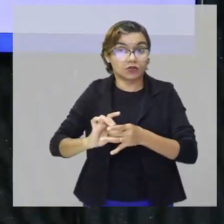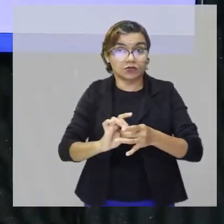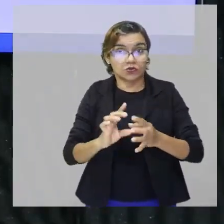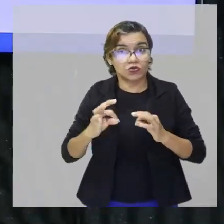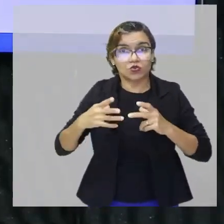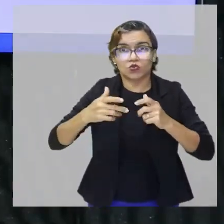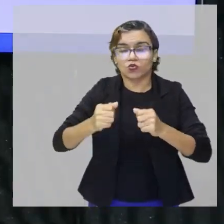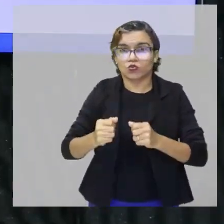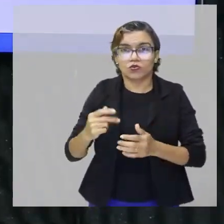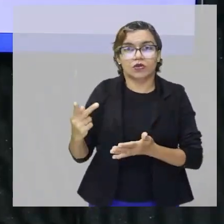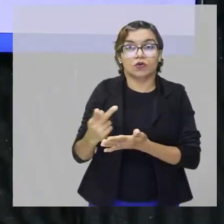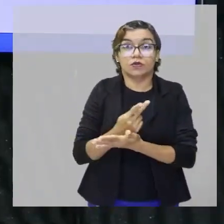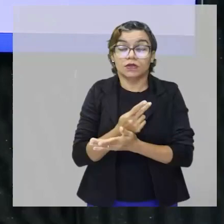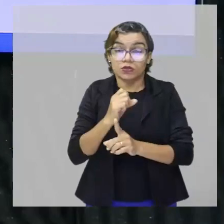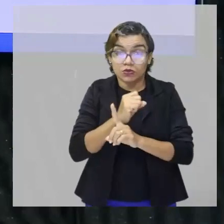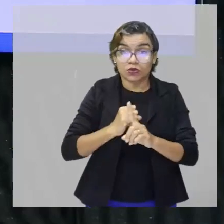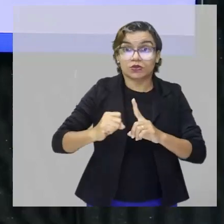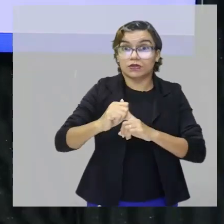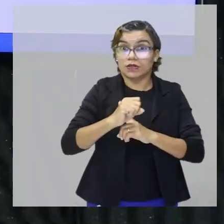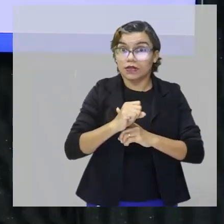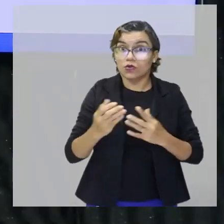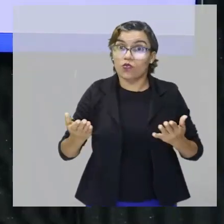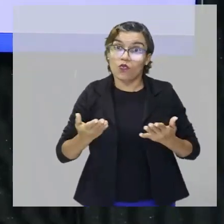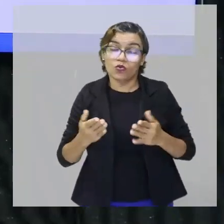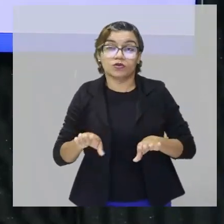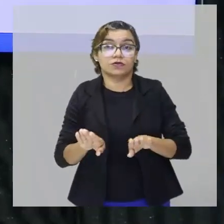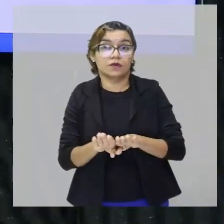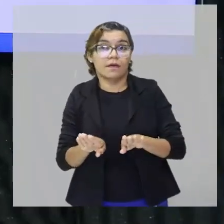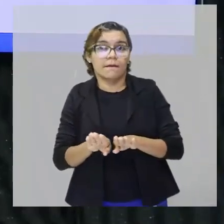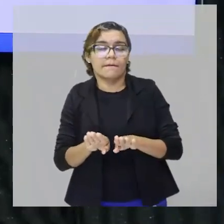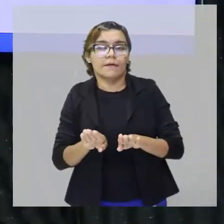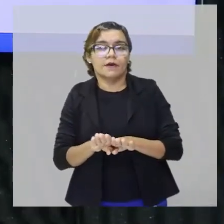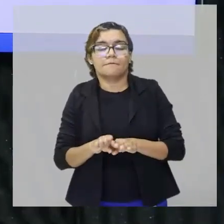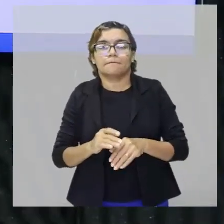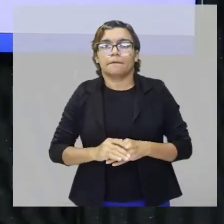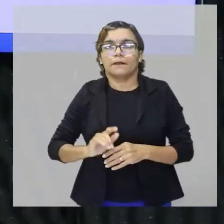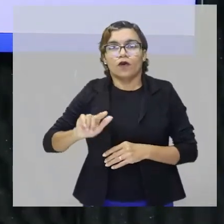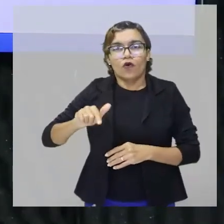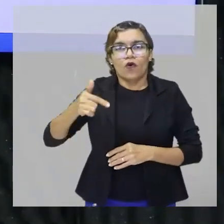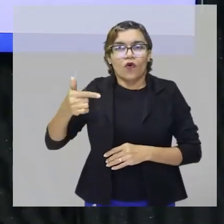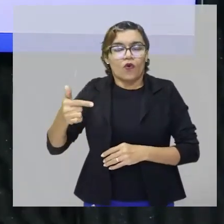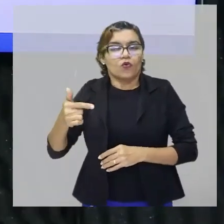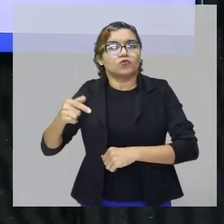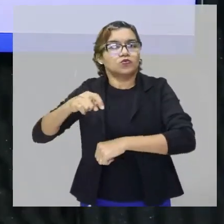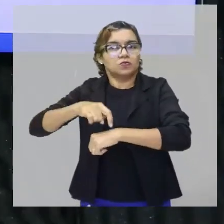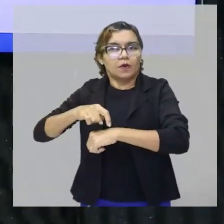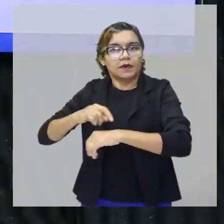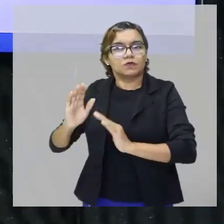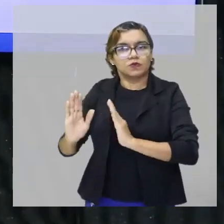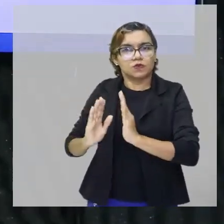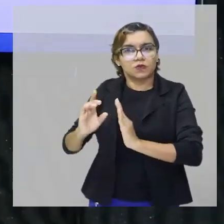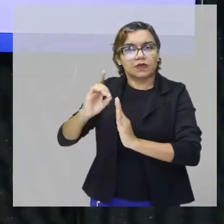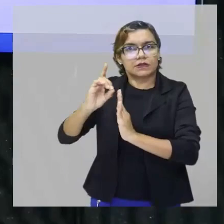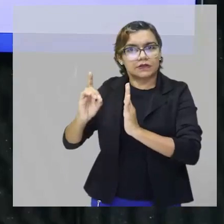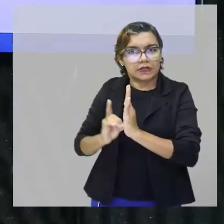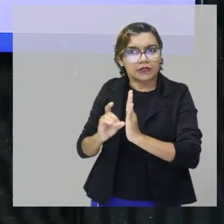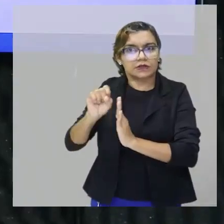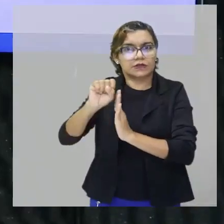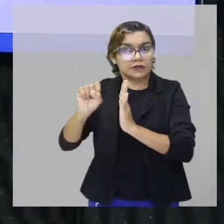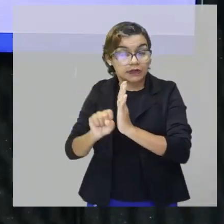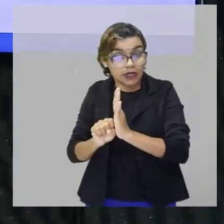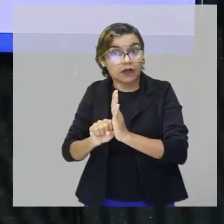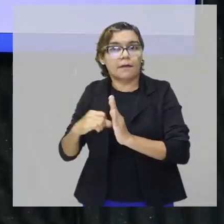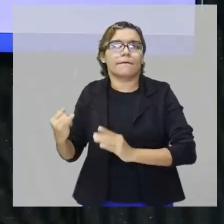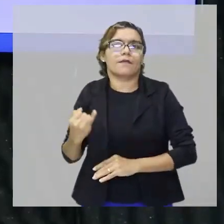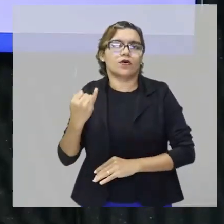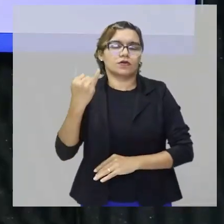na sociedade contemporânea, esses mesmos aspectos em outras décadas, né, ou em outros séculos, é bem importante